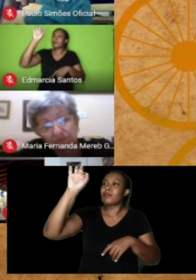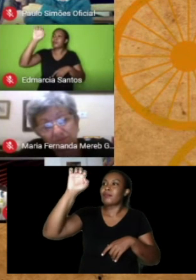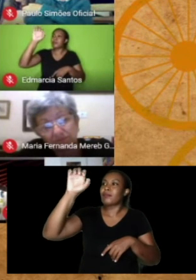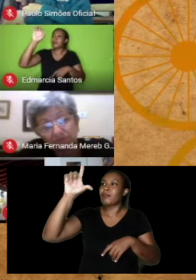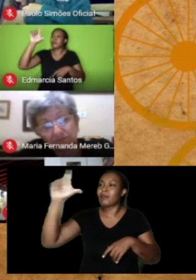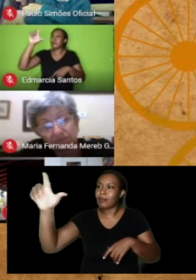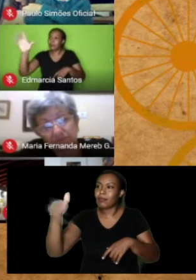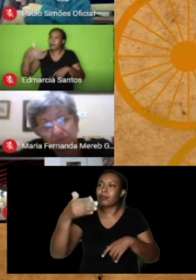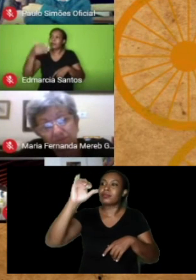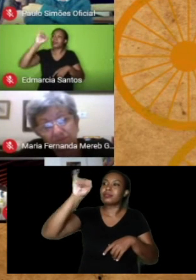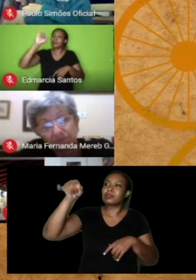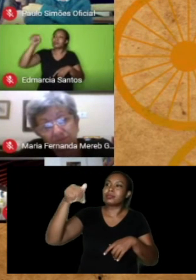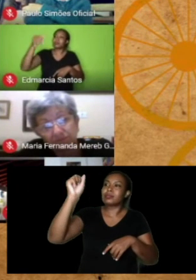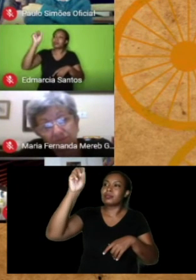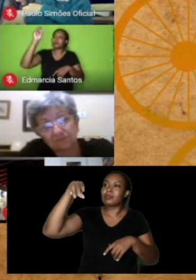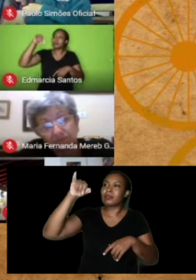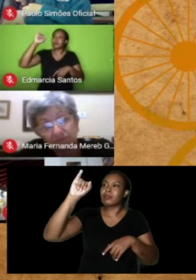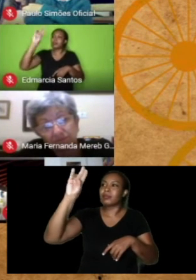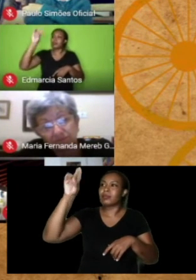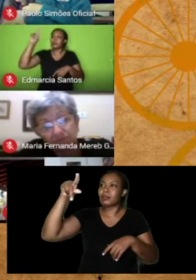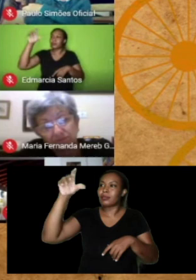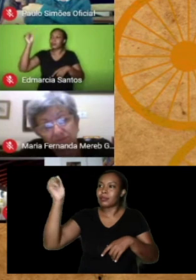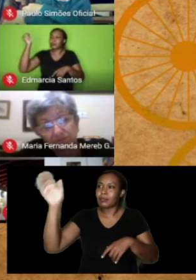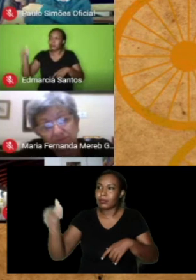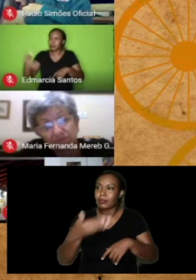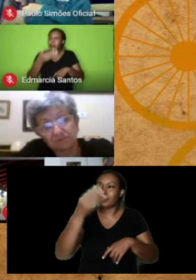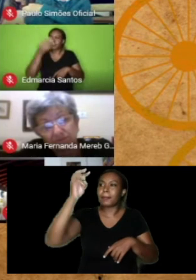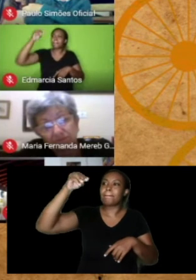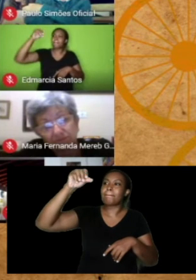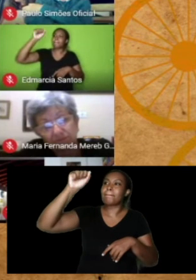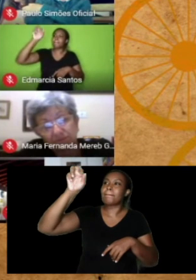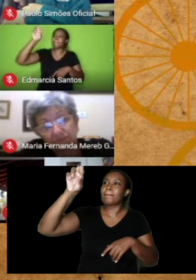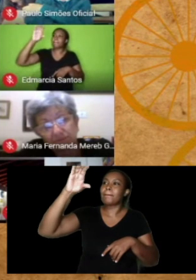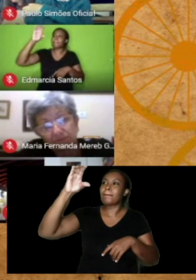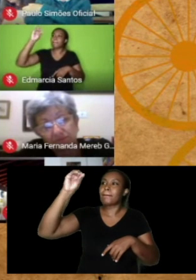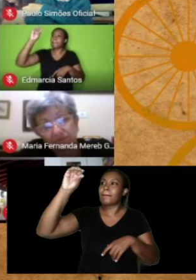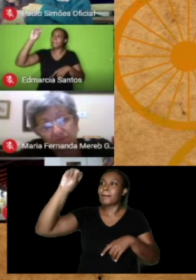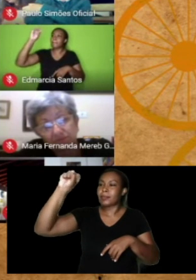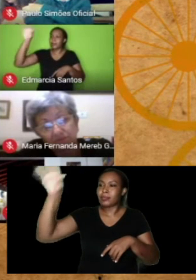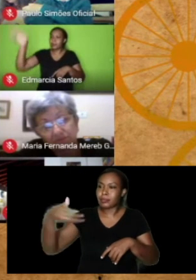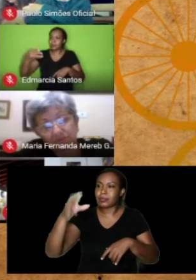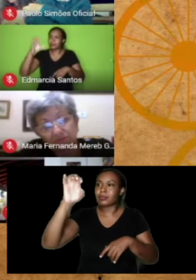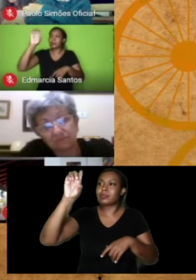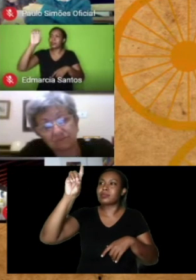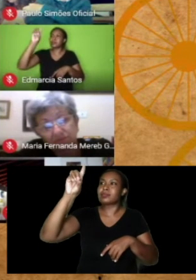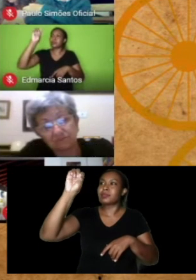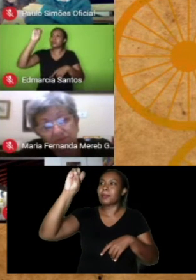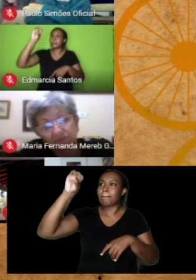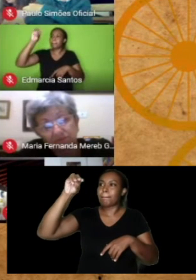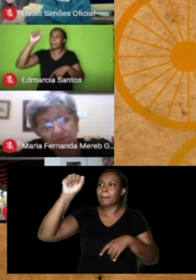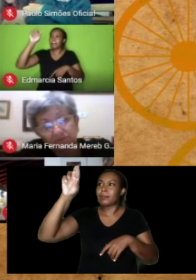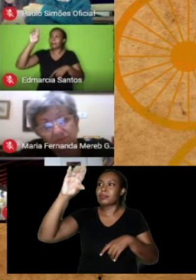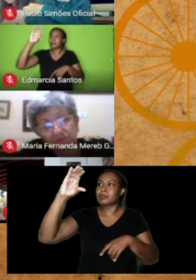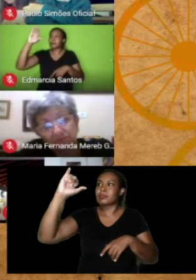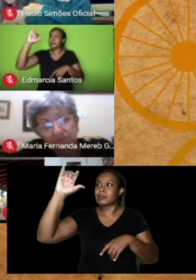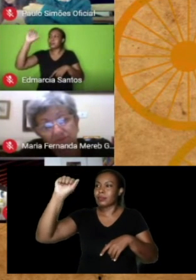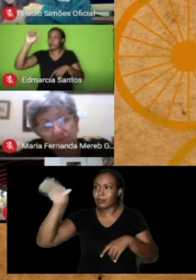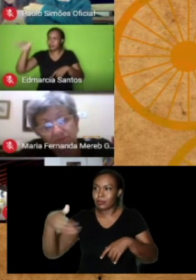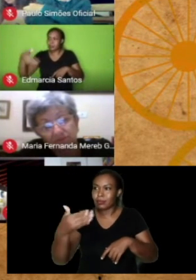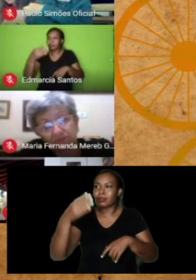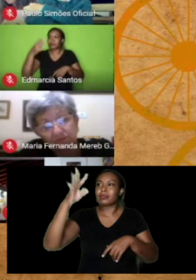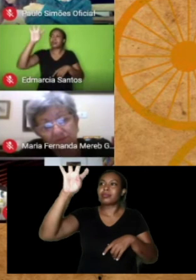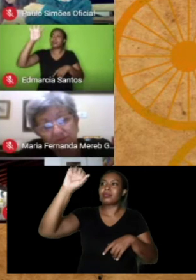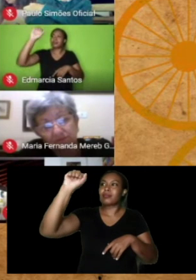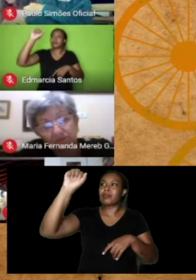Araújo, Benício Júnior, Marcos Caetano, Edmárcia Santos, Tatiana